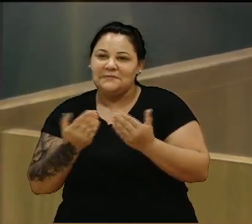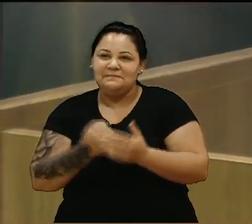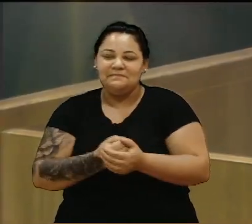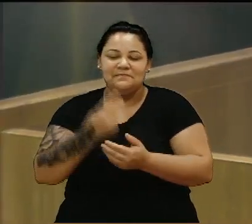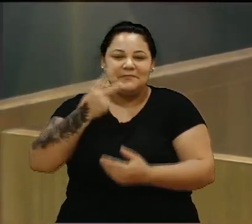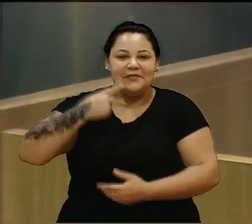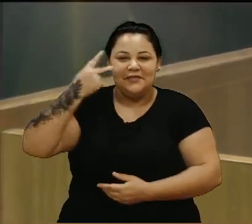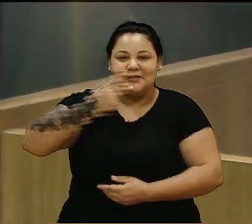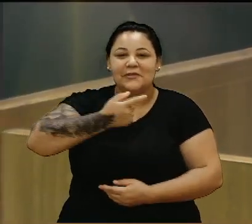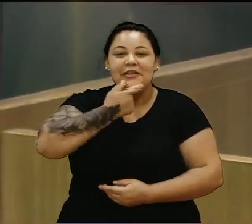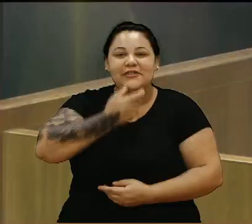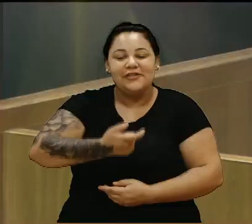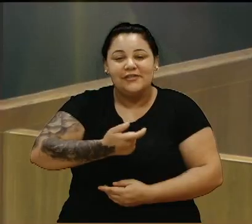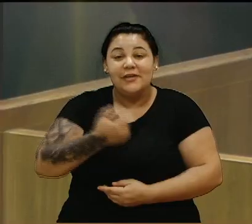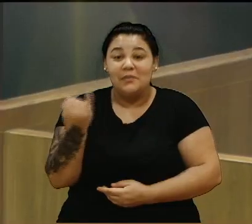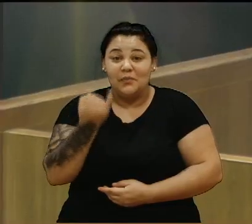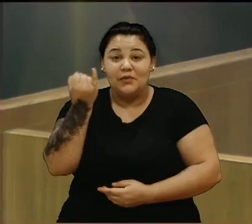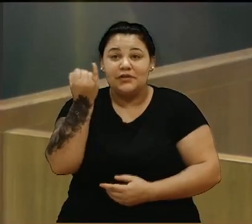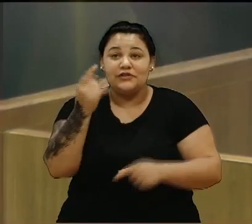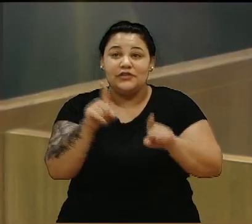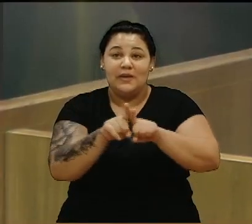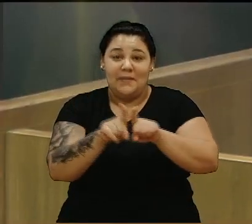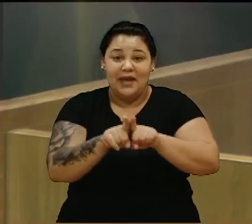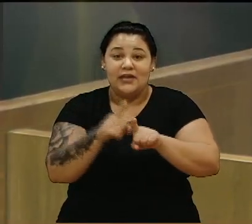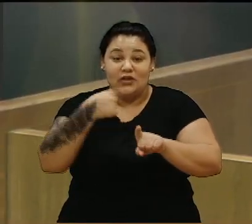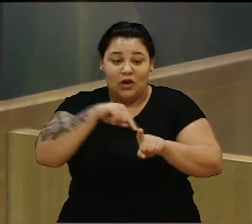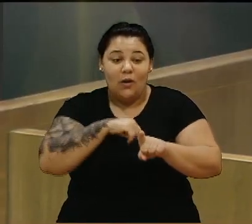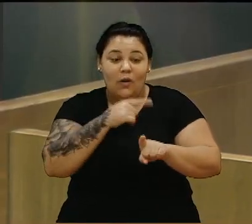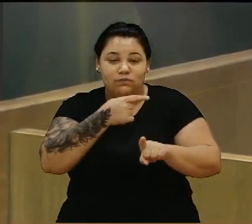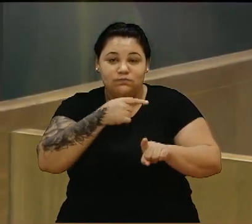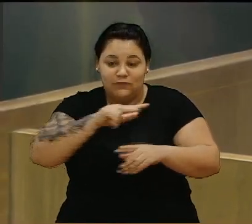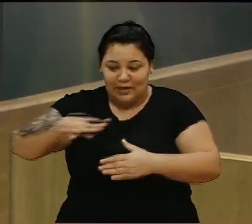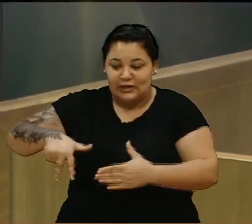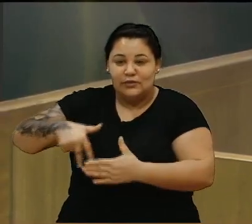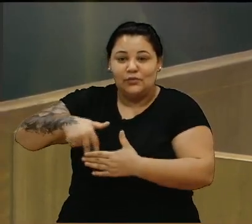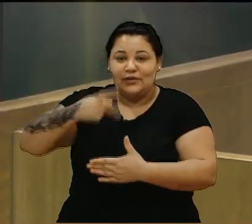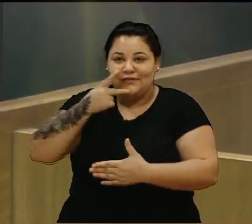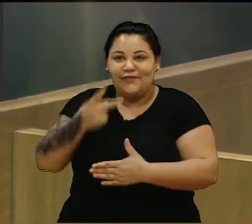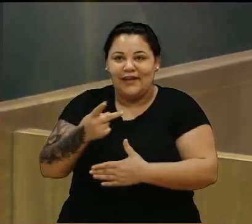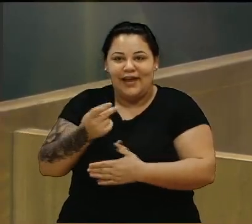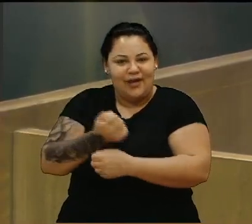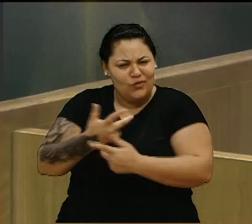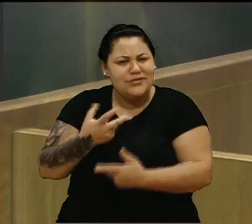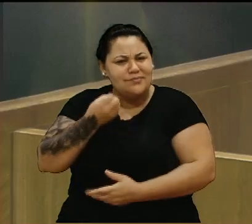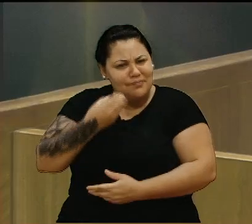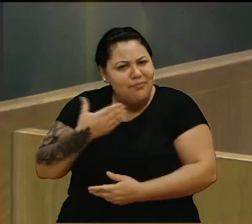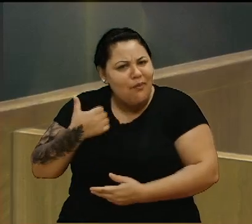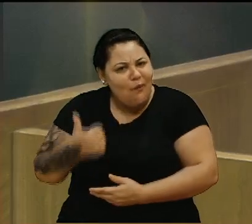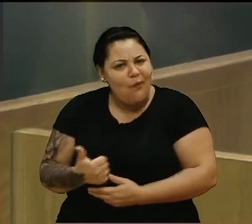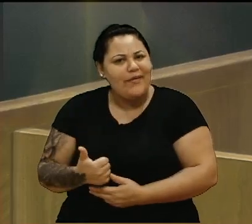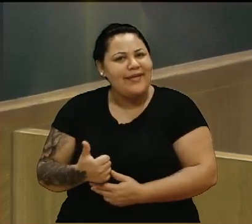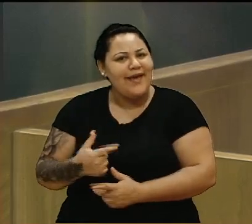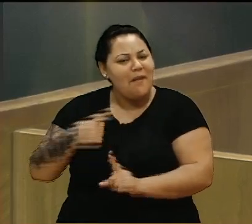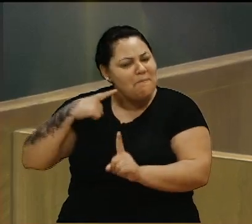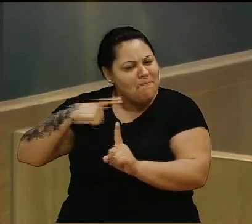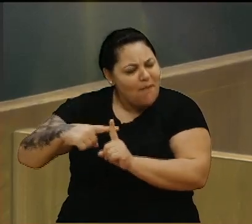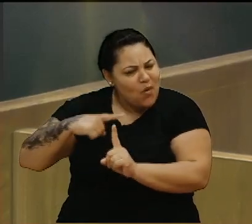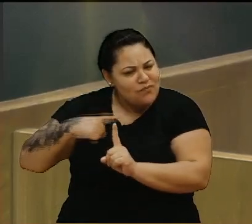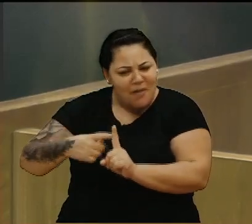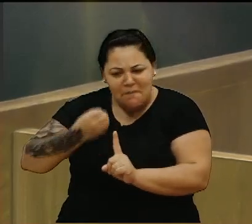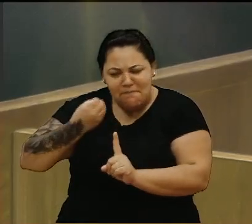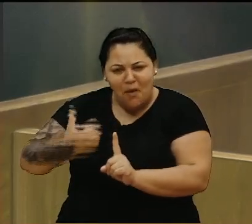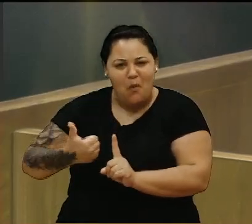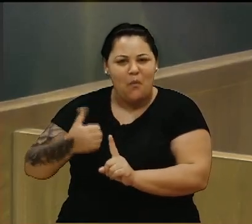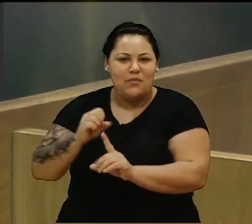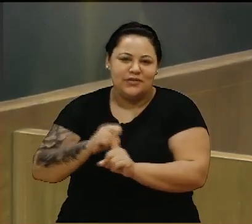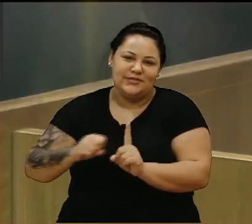Tenente Cristiano, que é importante também quando a gente consegue usar esse espaço para trazer iniciativas positivas e que